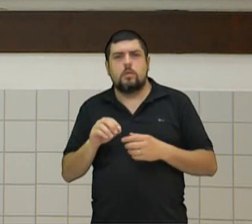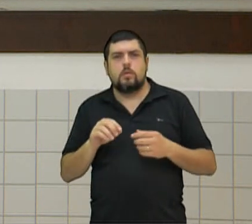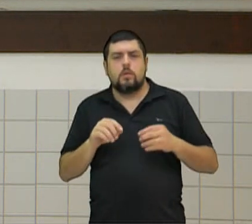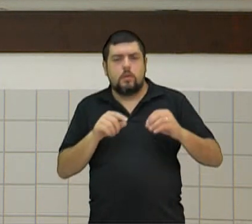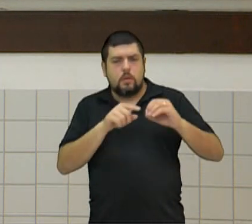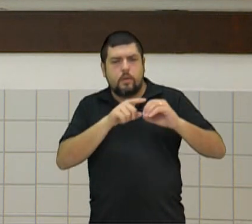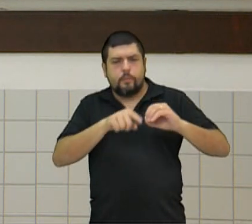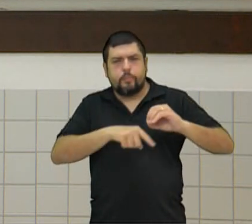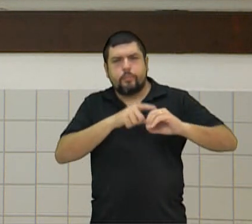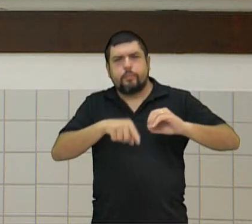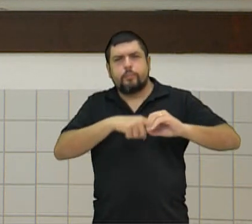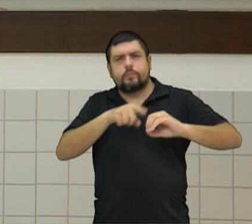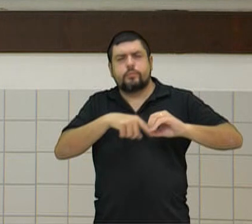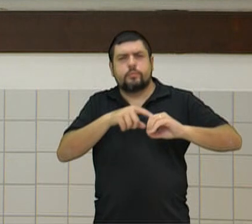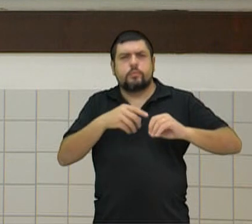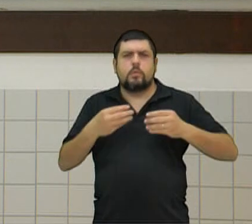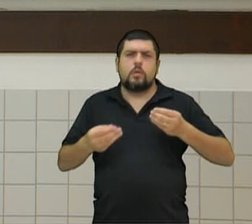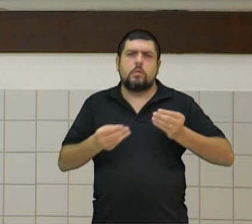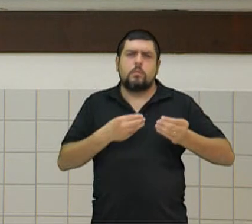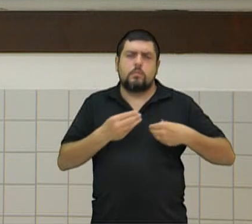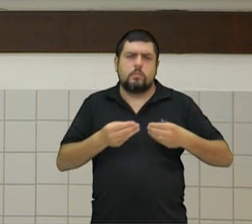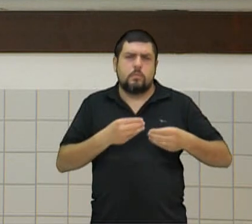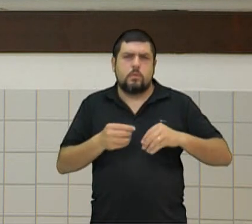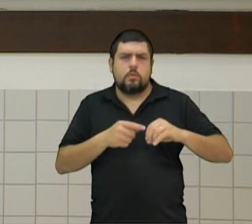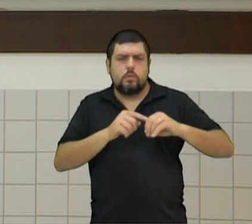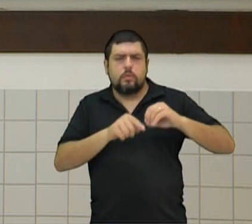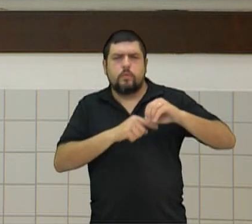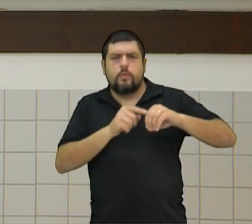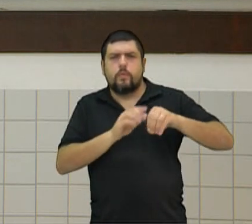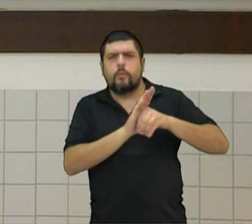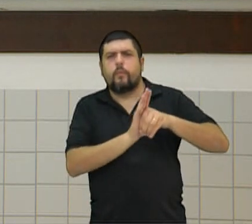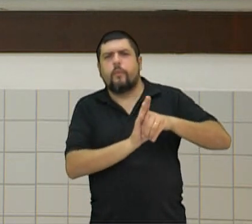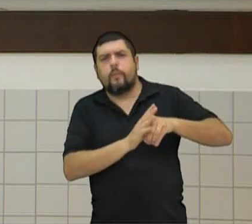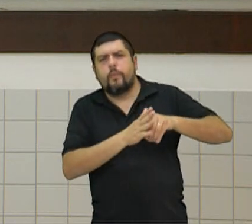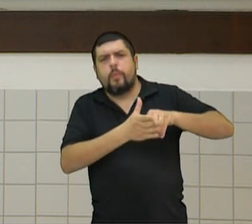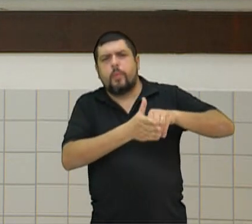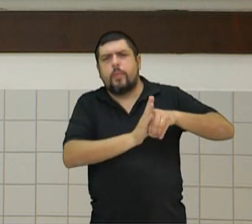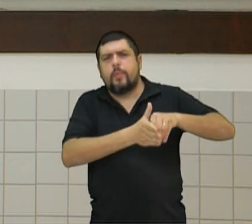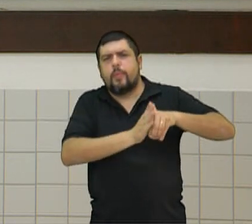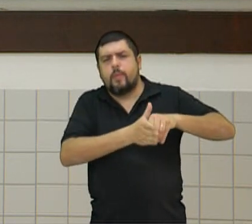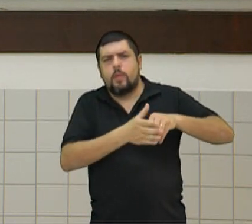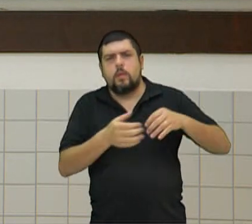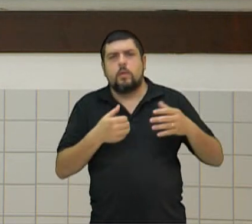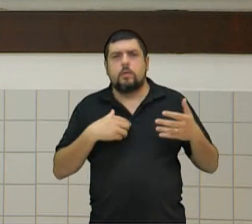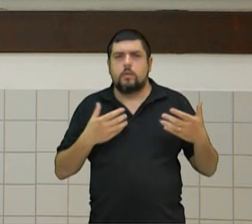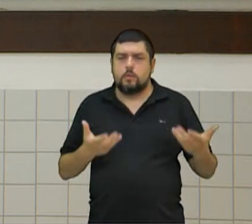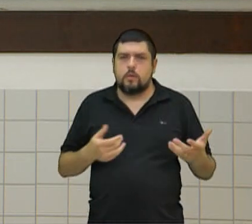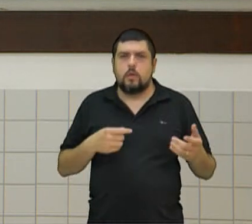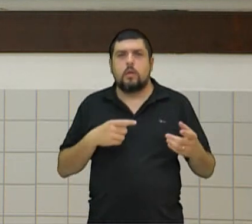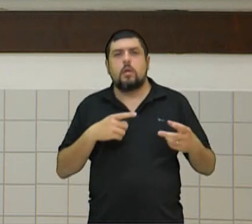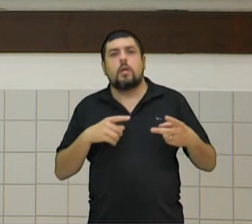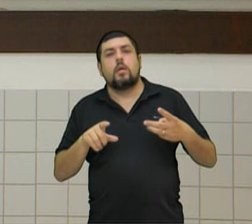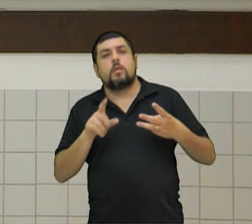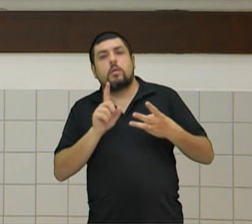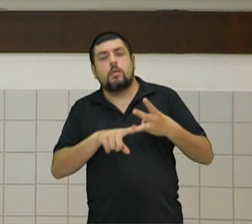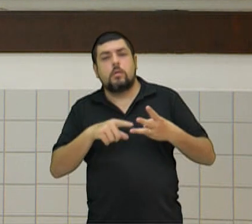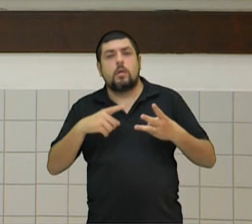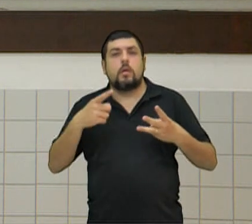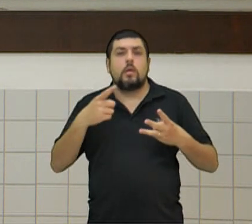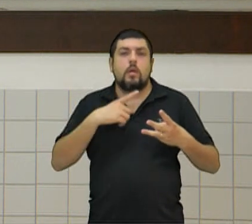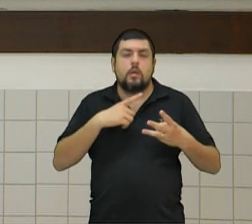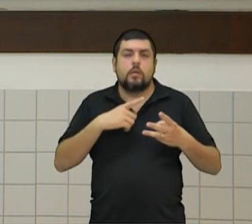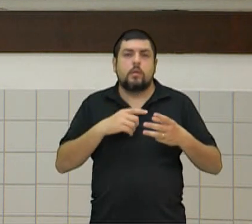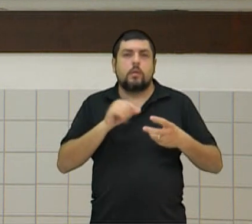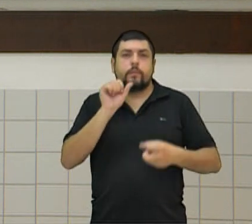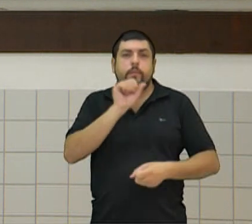das piores possíveis, né? Então, existe a questão de atrito, né? Então, assim, aqui a gente está considerando um monte de situação, tem a questão da inércia delas, certo?